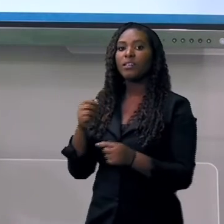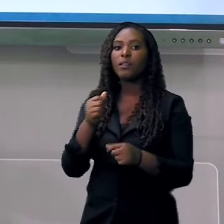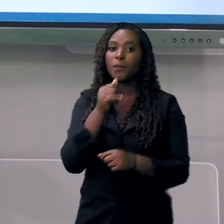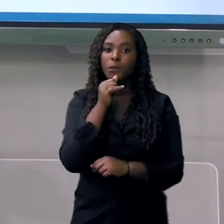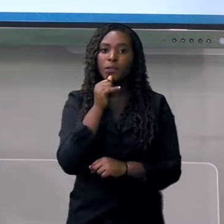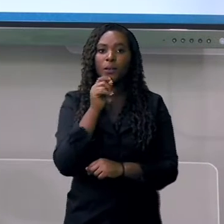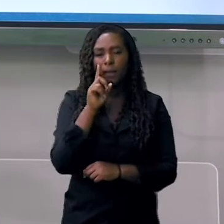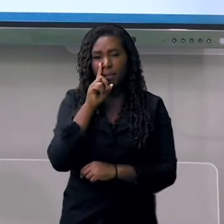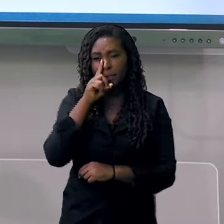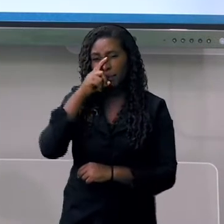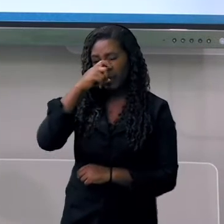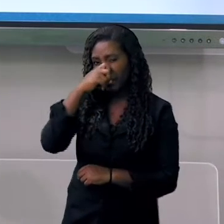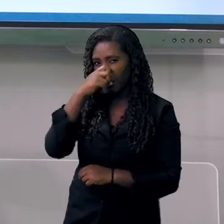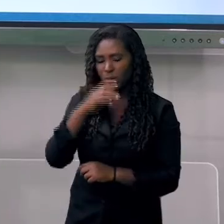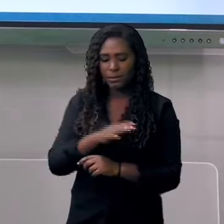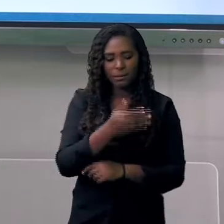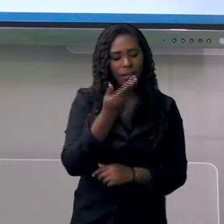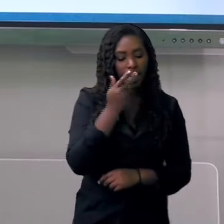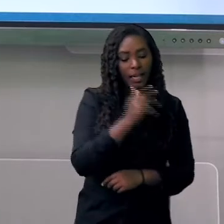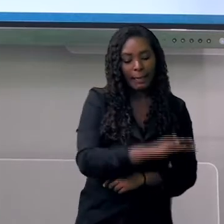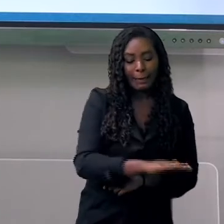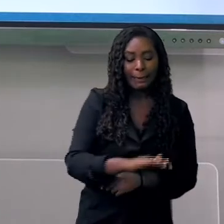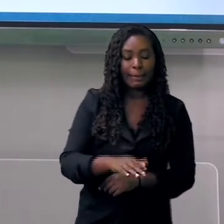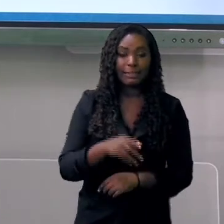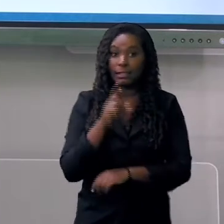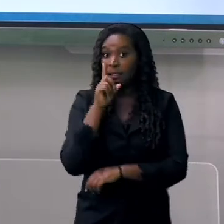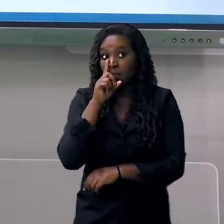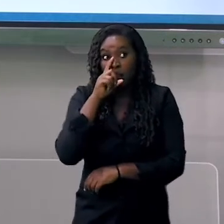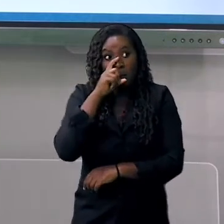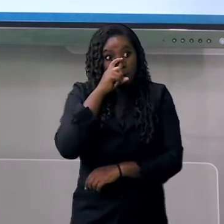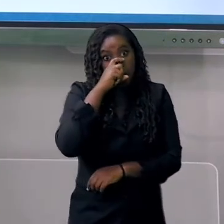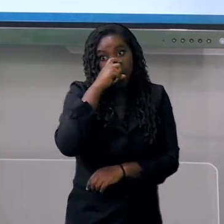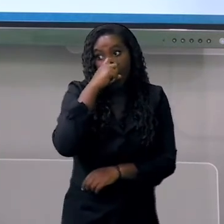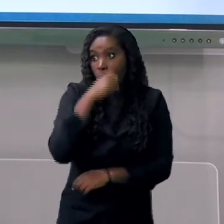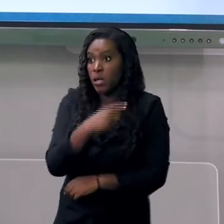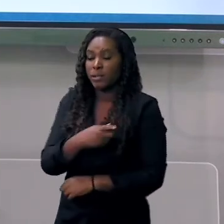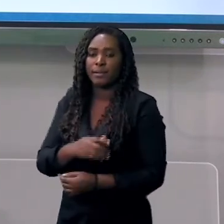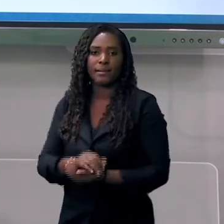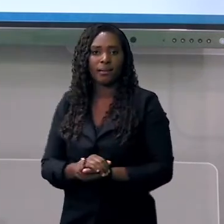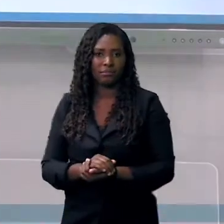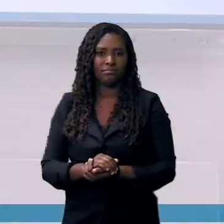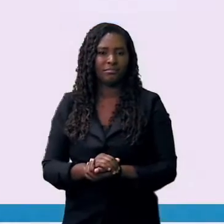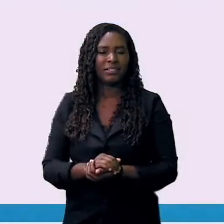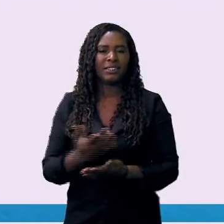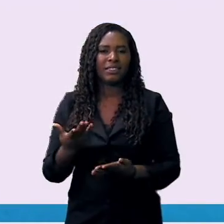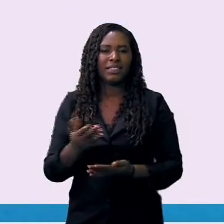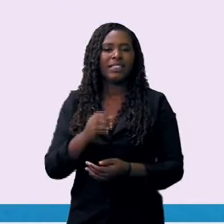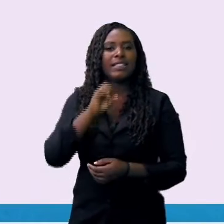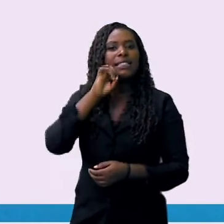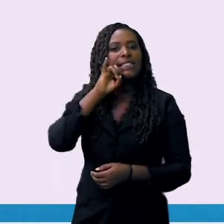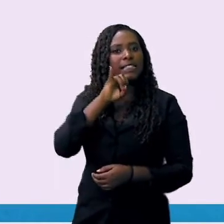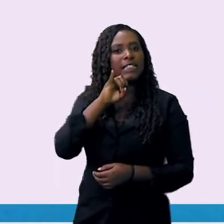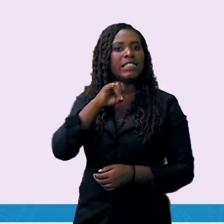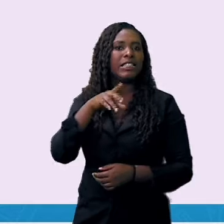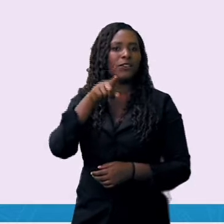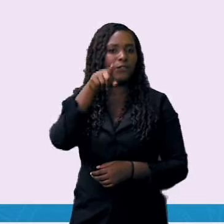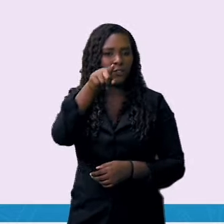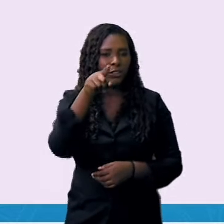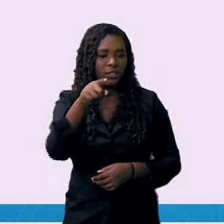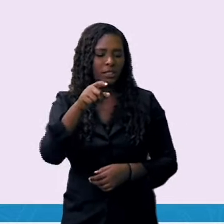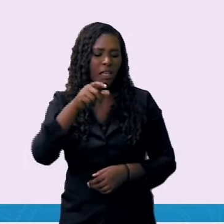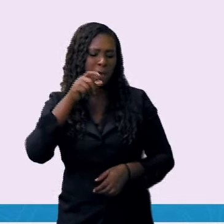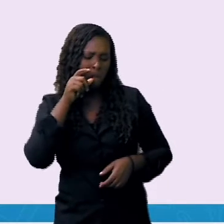Teimosa. Vamos para alguns desses rótulos. Chamar a criança o tempo todo de